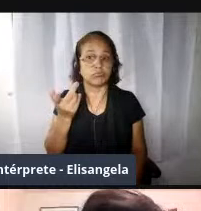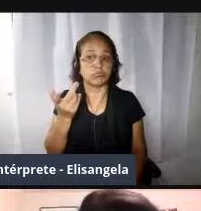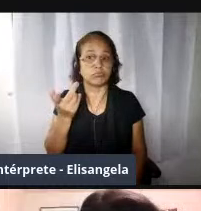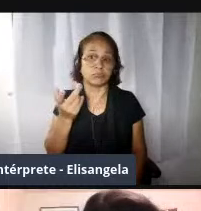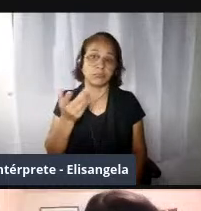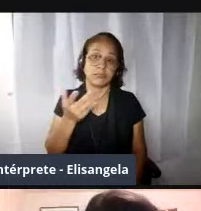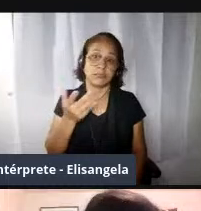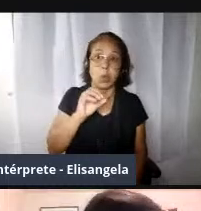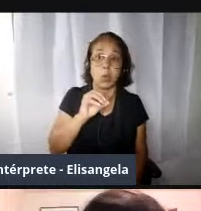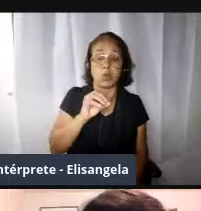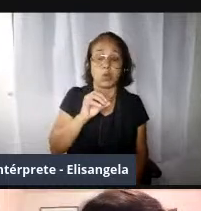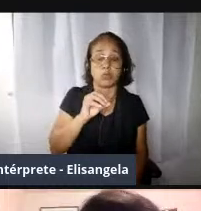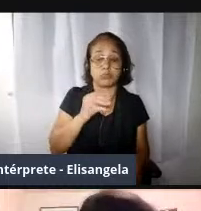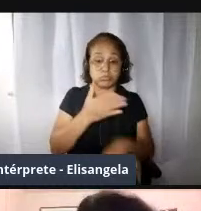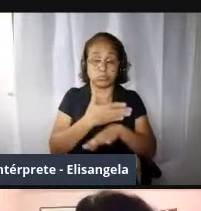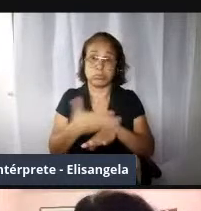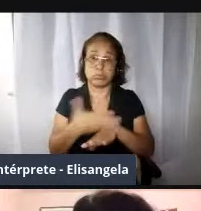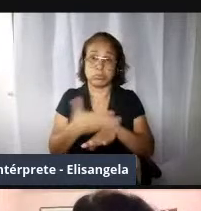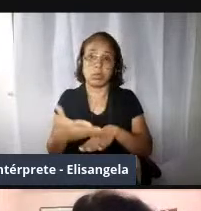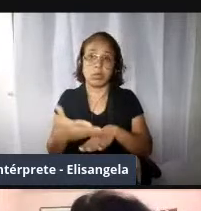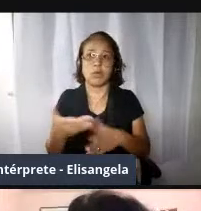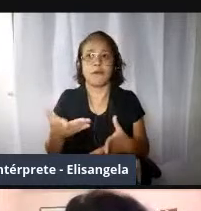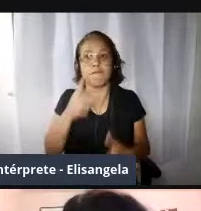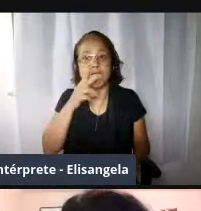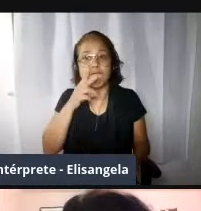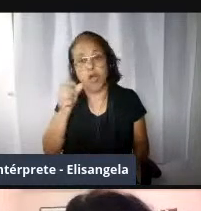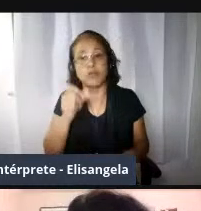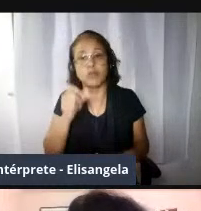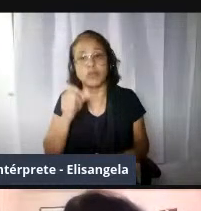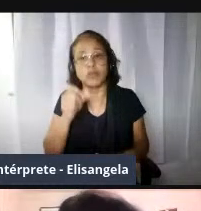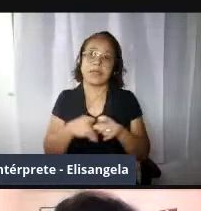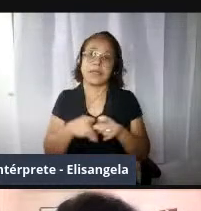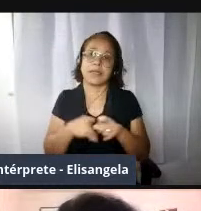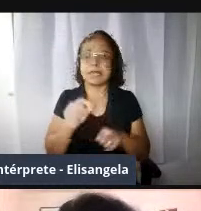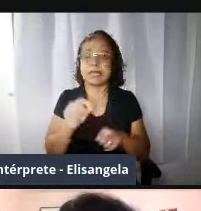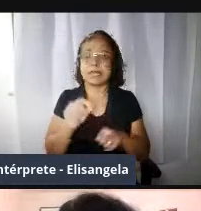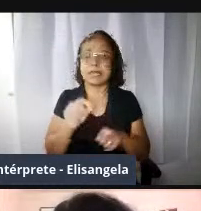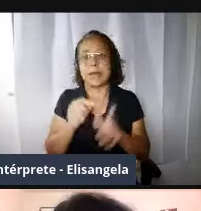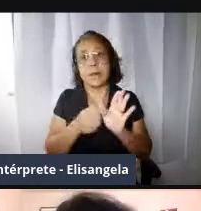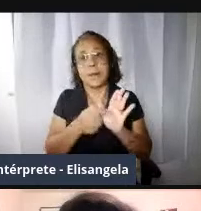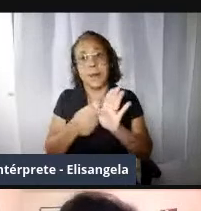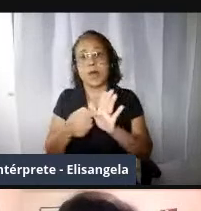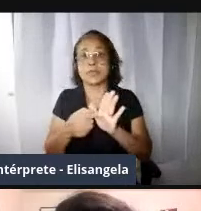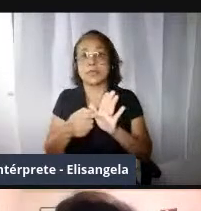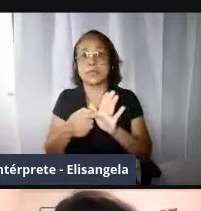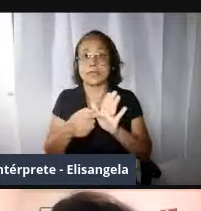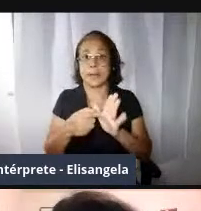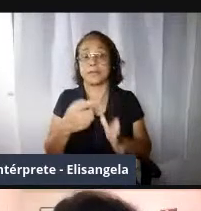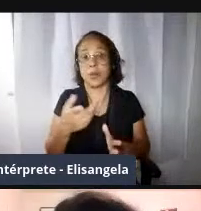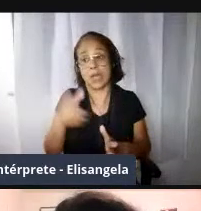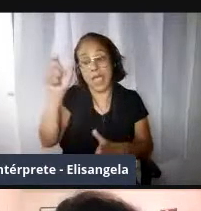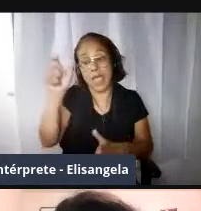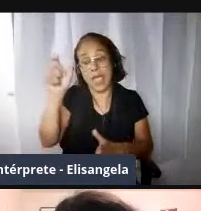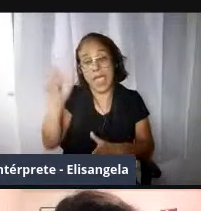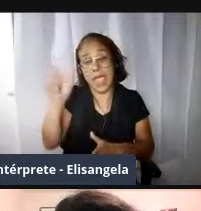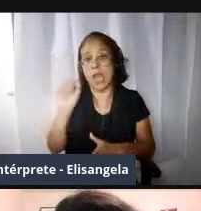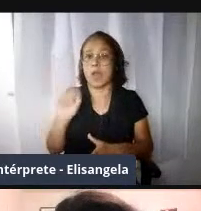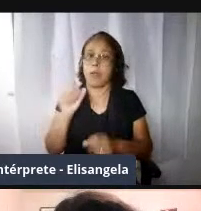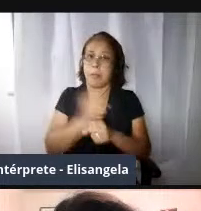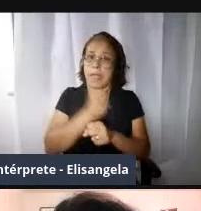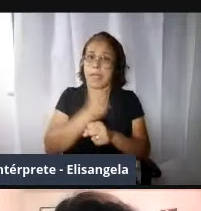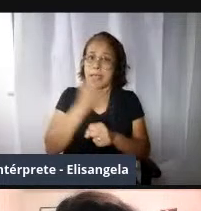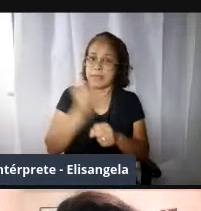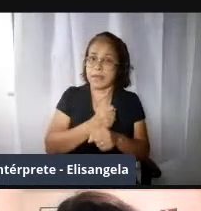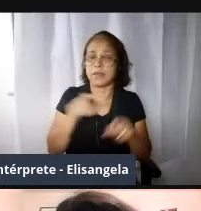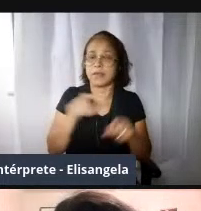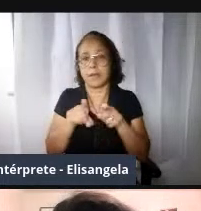aparece, né, nos jornais fazendo propaganda, primeiro como pedreiro, construtor, depois como arquiteto, e ele publica, né, no